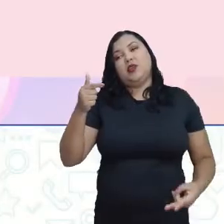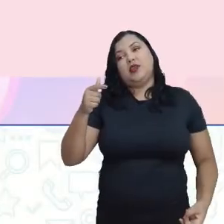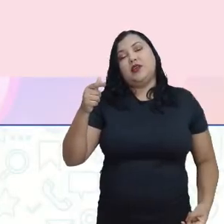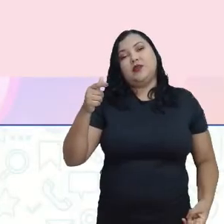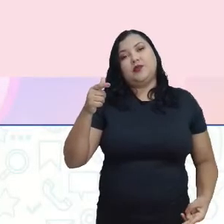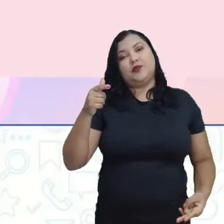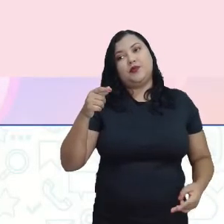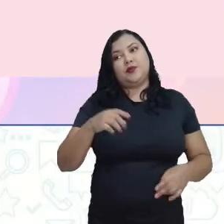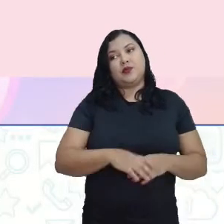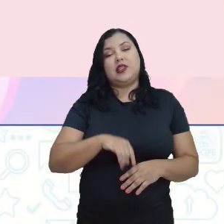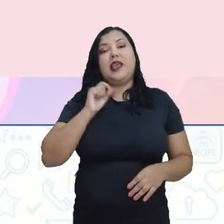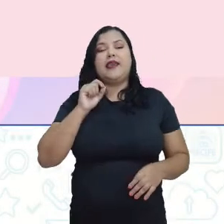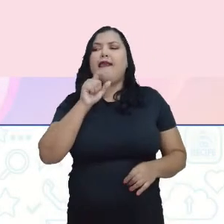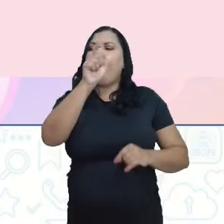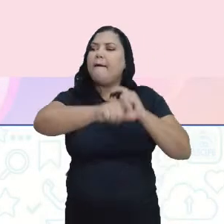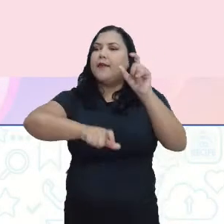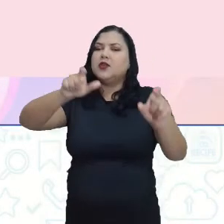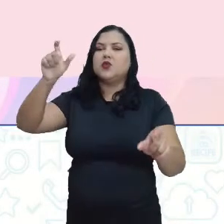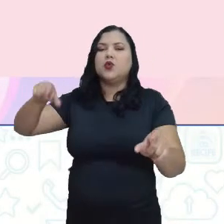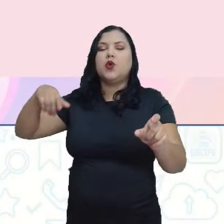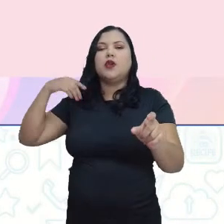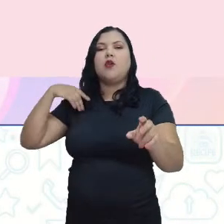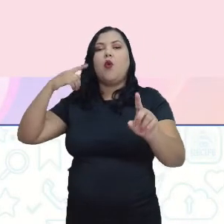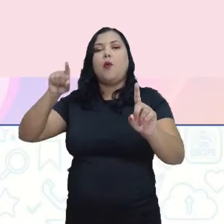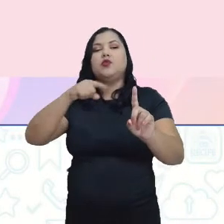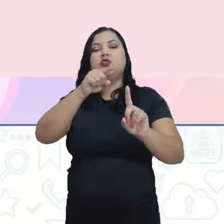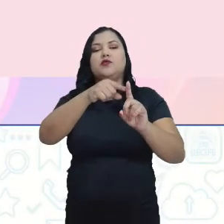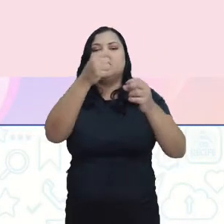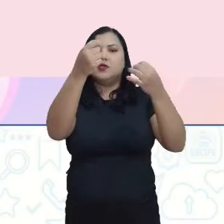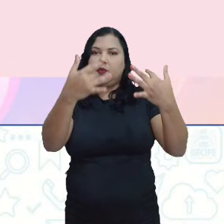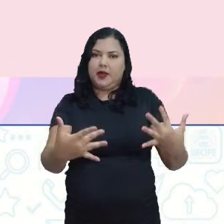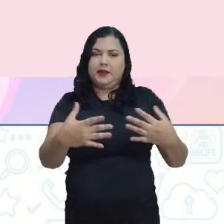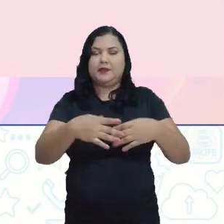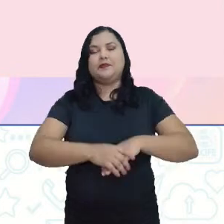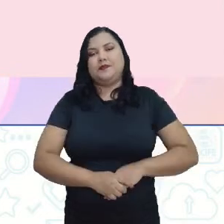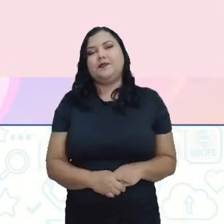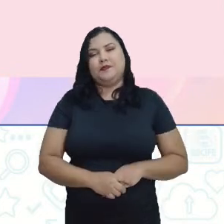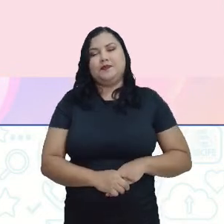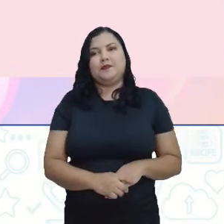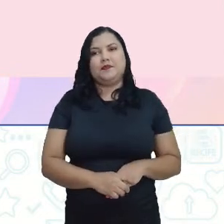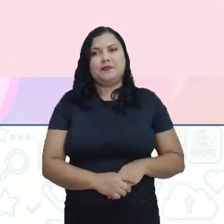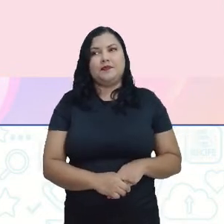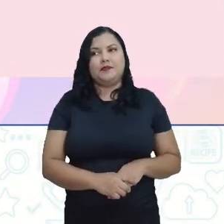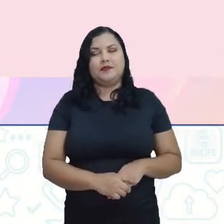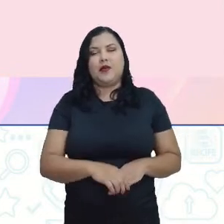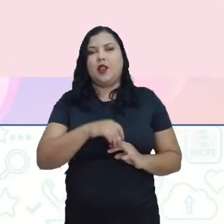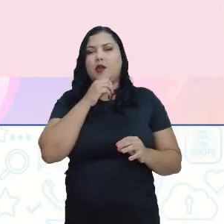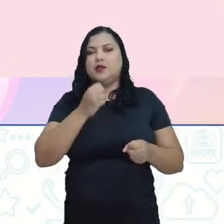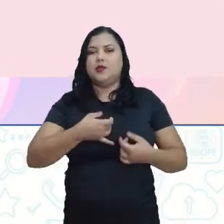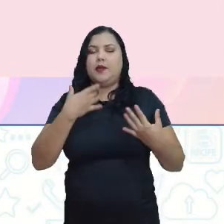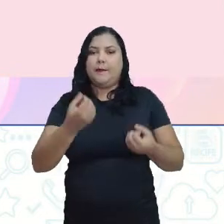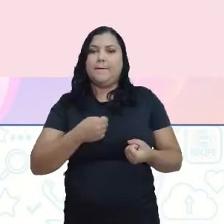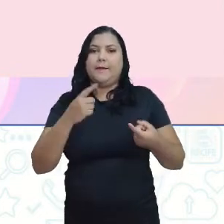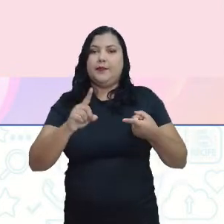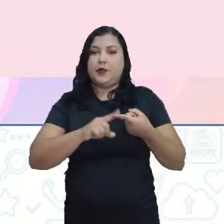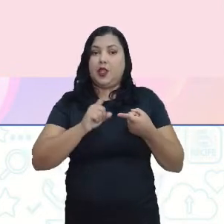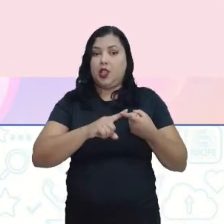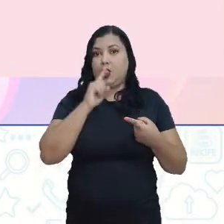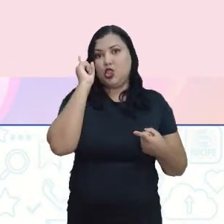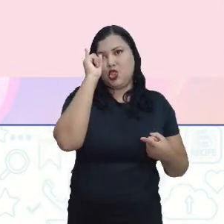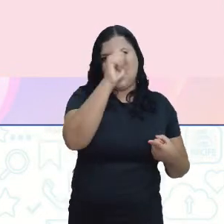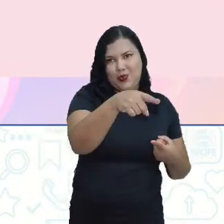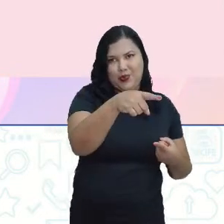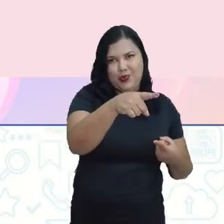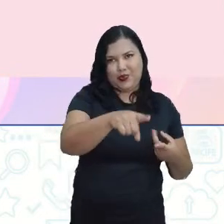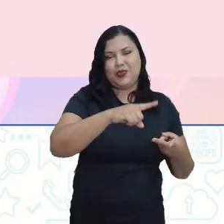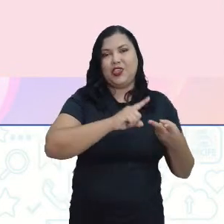segunda pessoa do discurso, que é aquela sobre com quem se fala, né? Isso. Expressa pelos pronomes pessoais tu, agora tá